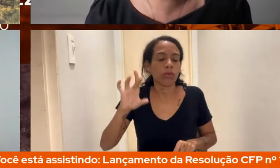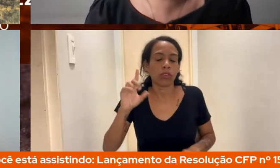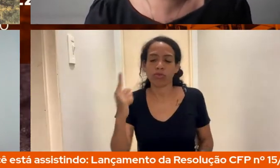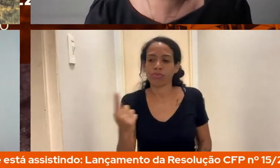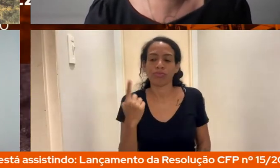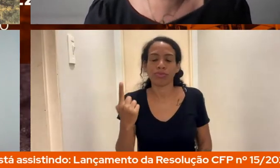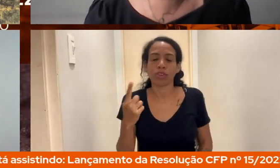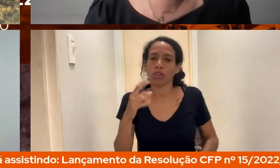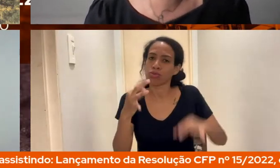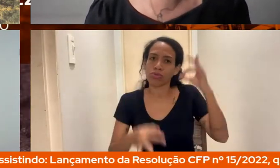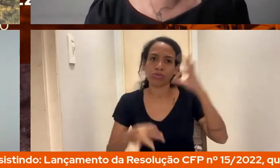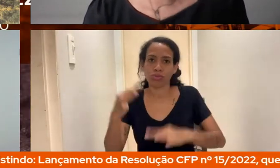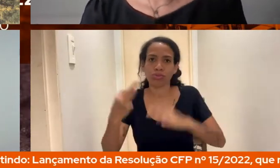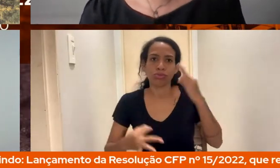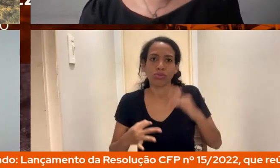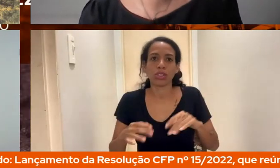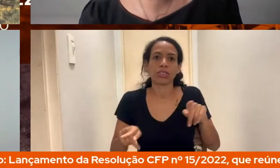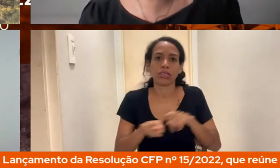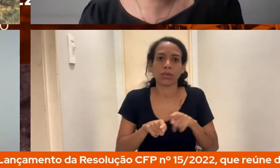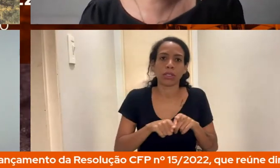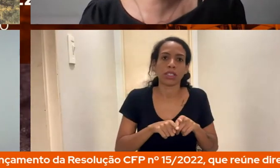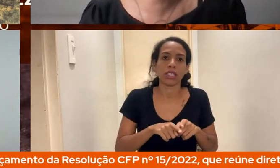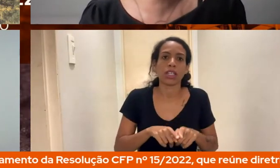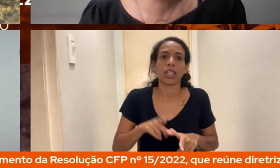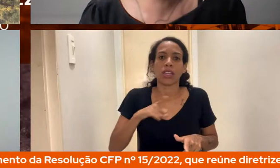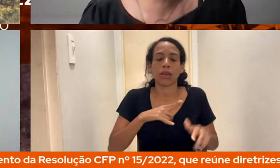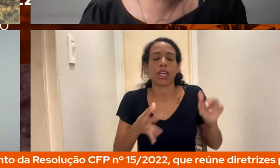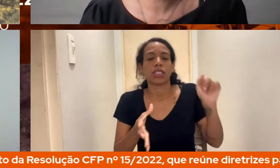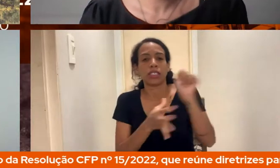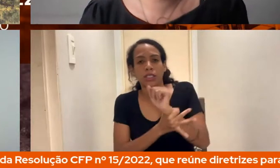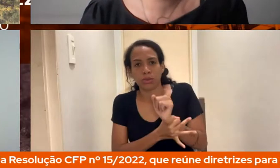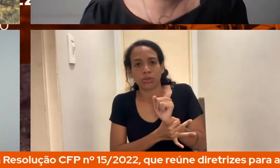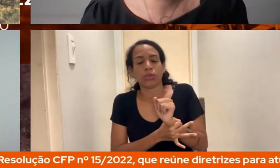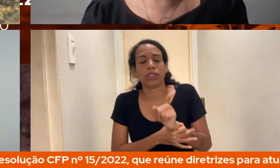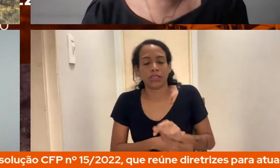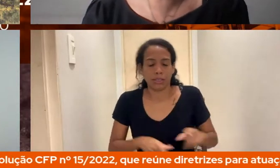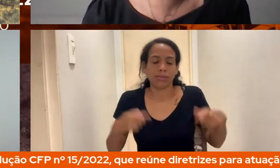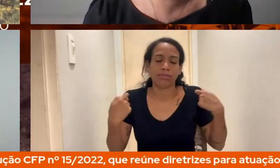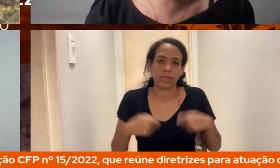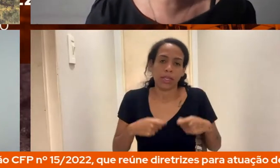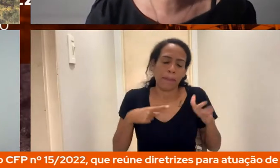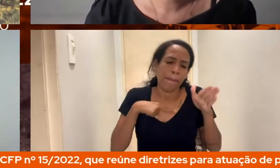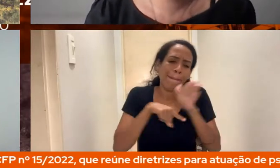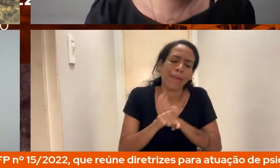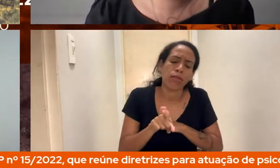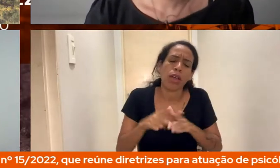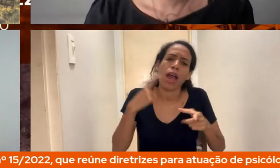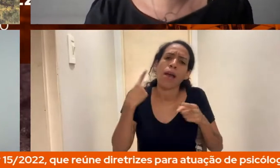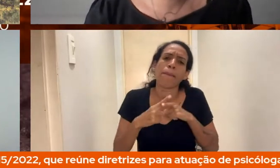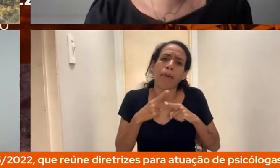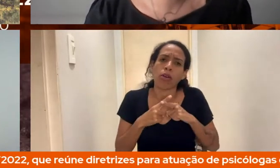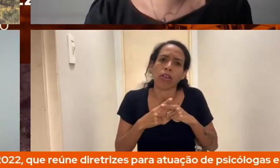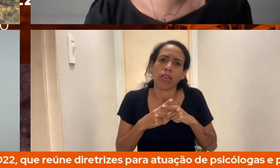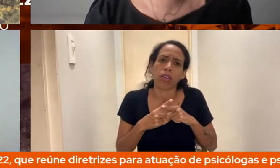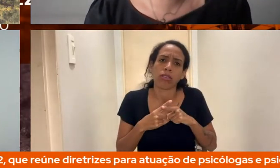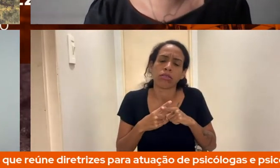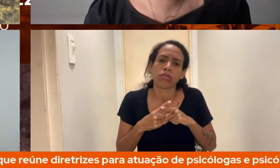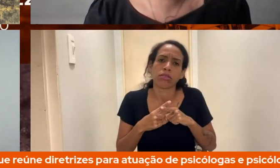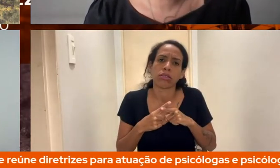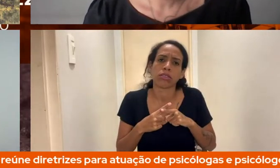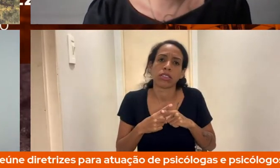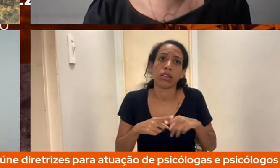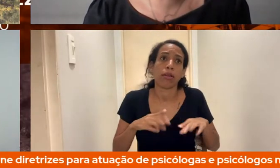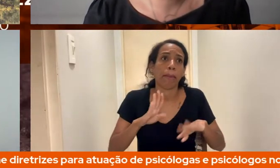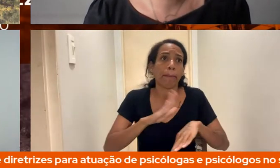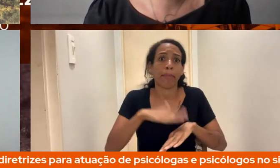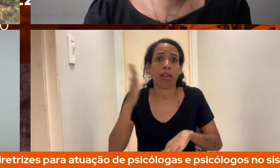de justiça, mas a seletividade da segurança pública também, perguntar por que, né, são, em sua